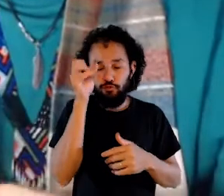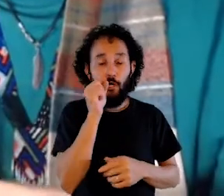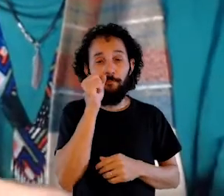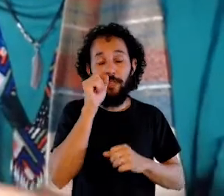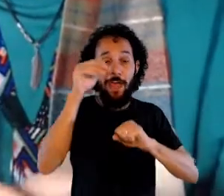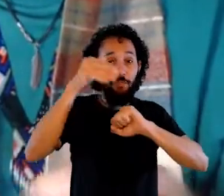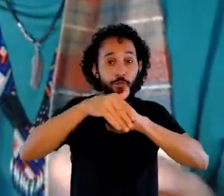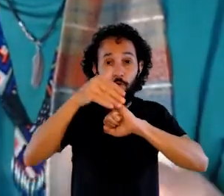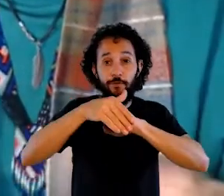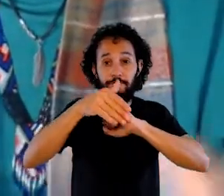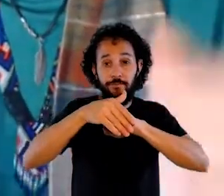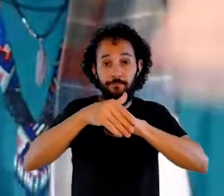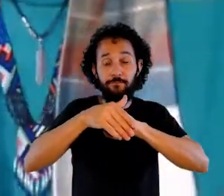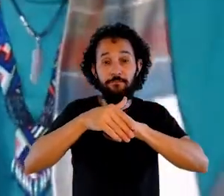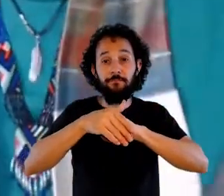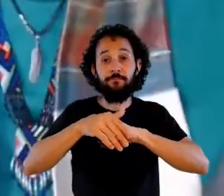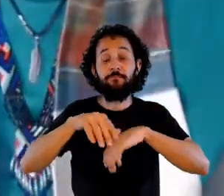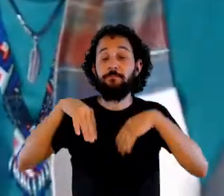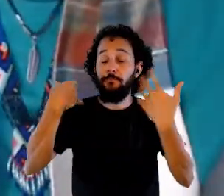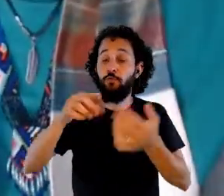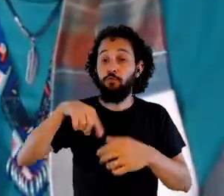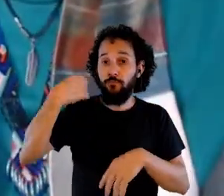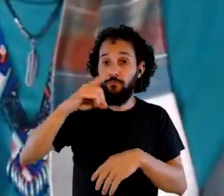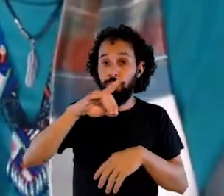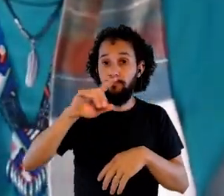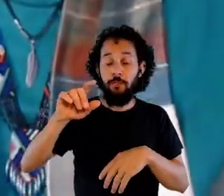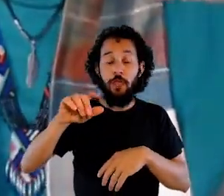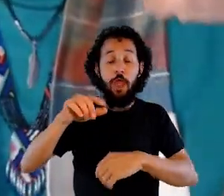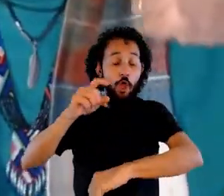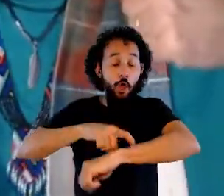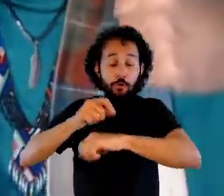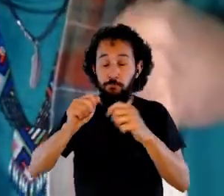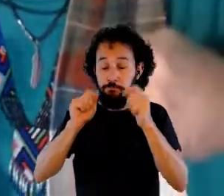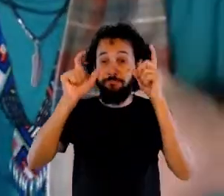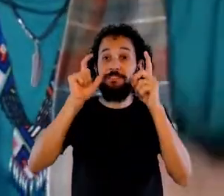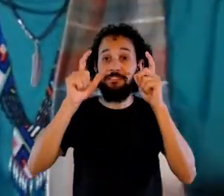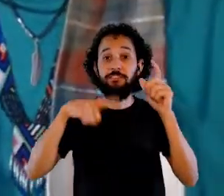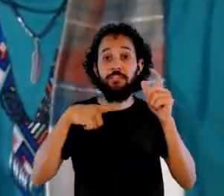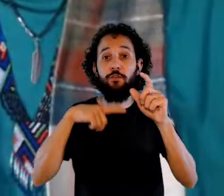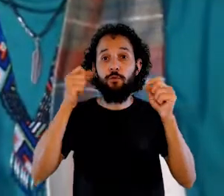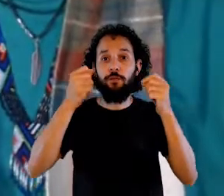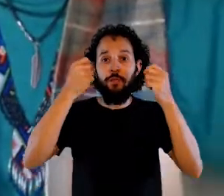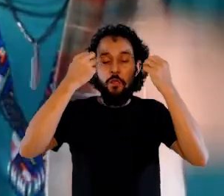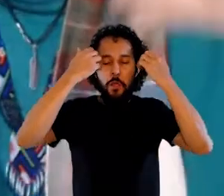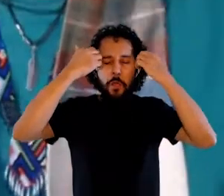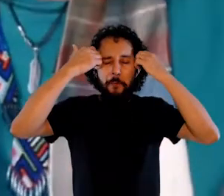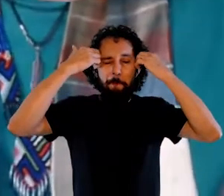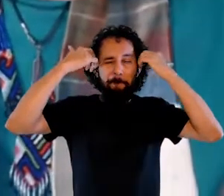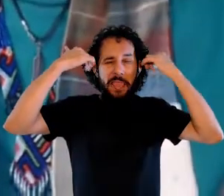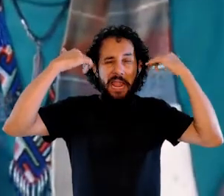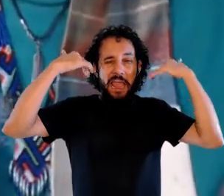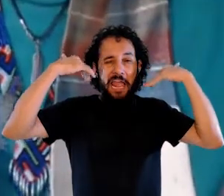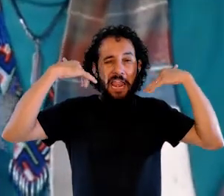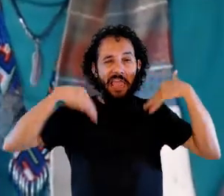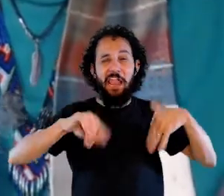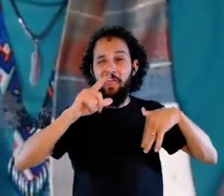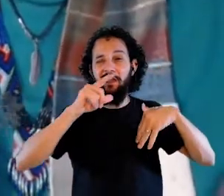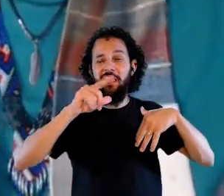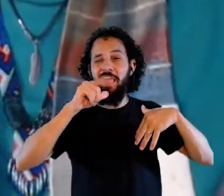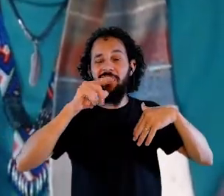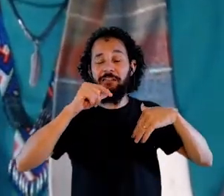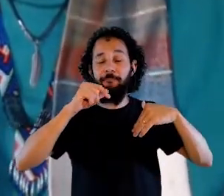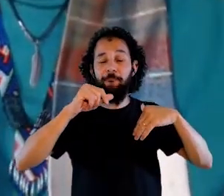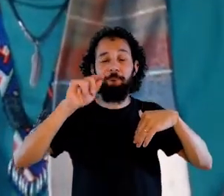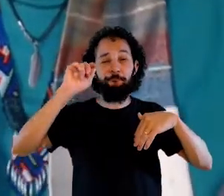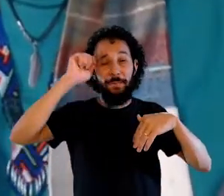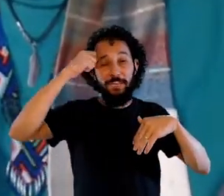aí quando acordou minha mãe ficou desesperada, porque via que tinha 2 rios de coisa preta saindo no meu ouvido, assim. Como se fosse um piche